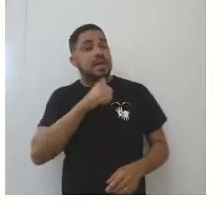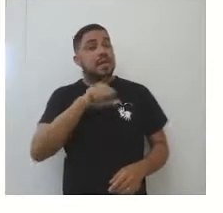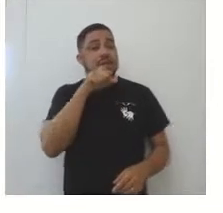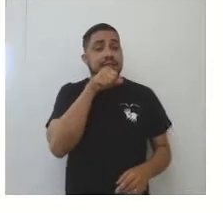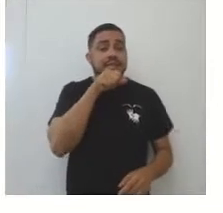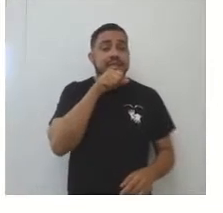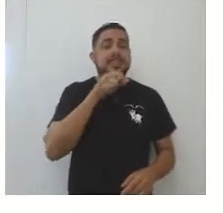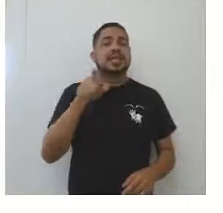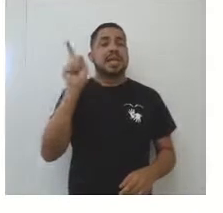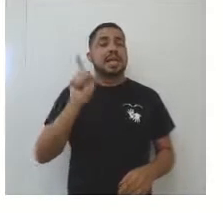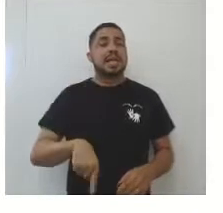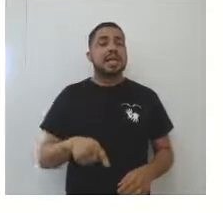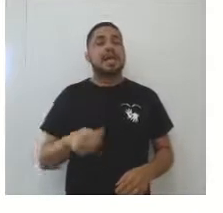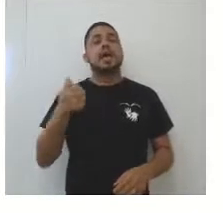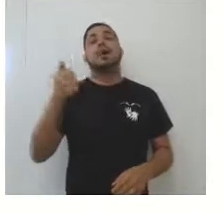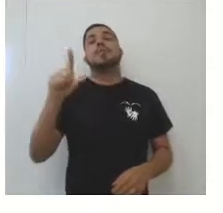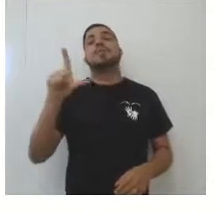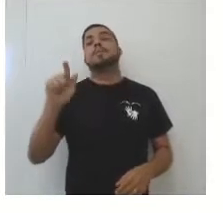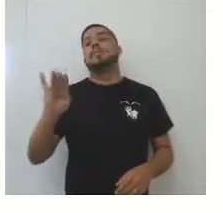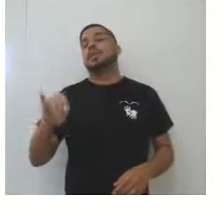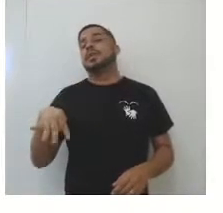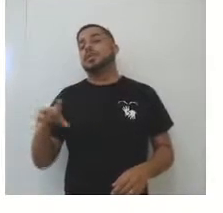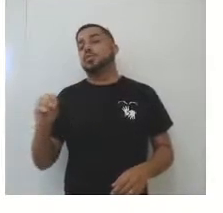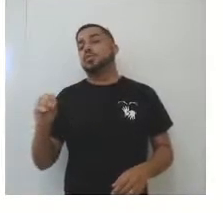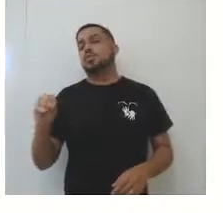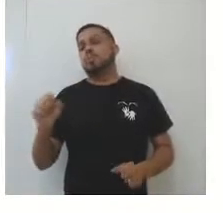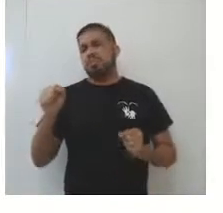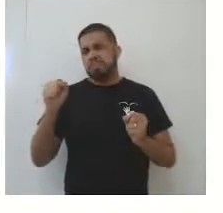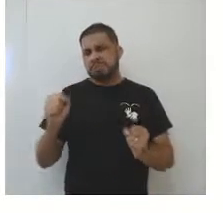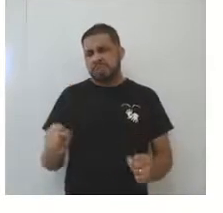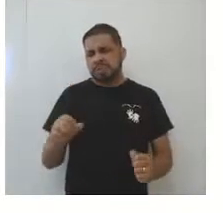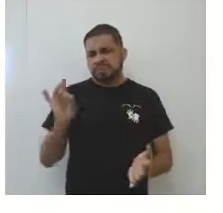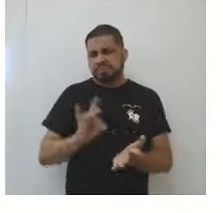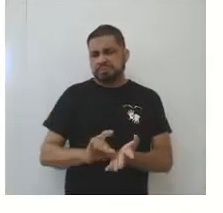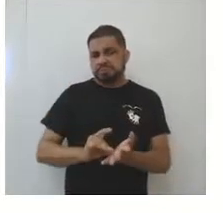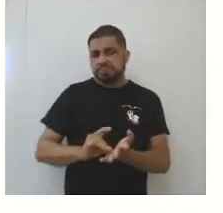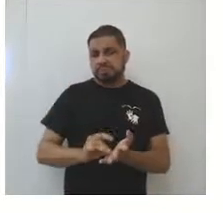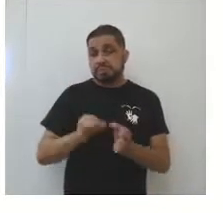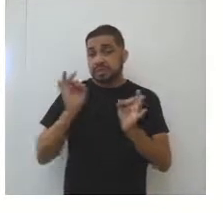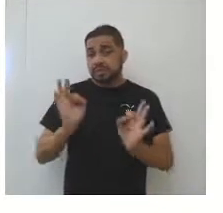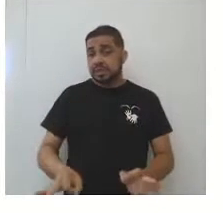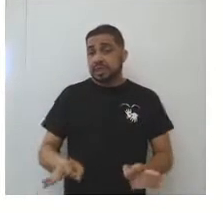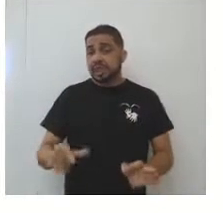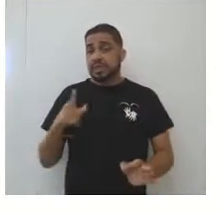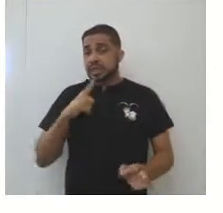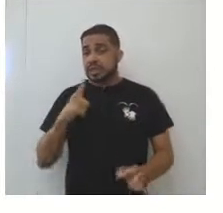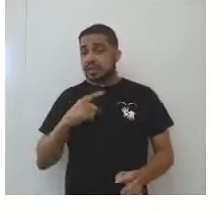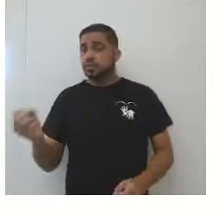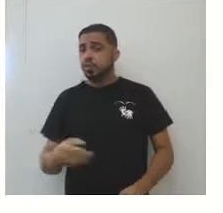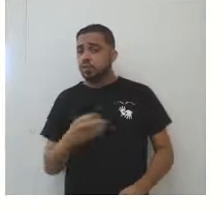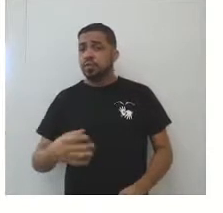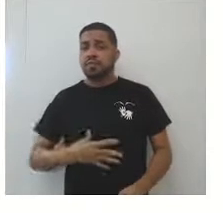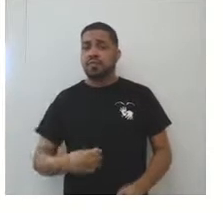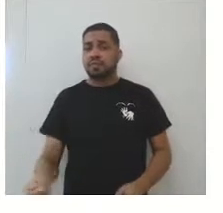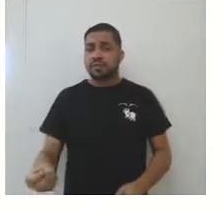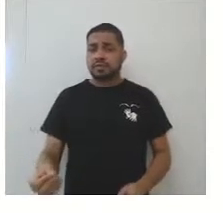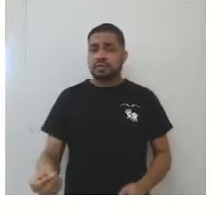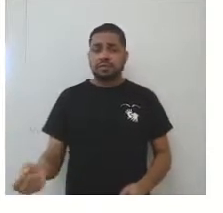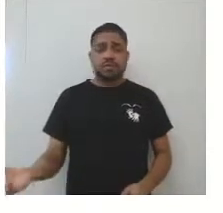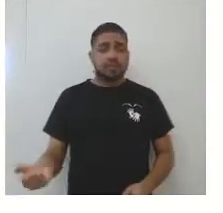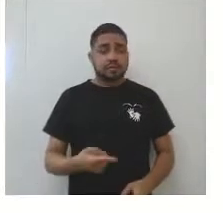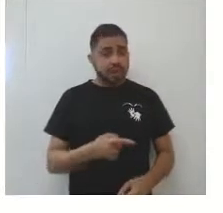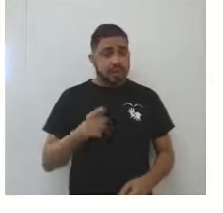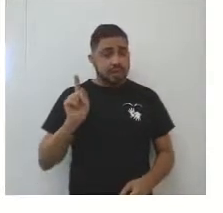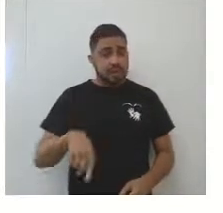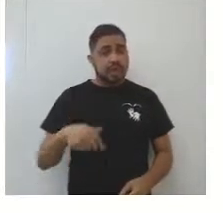das crianças eram albinos. Podemos afirmar com certeza que a probabilidade de um novo filho a vir a